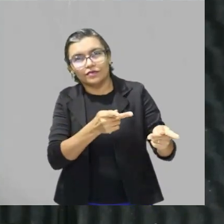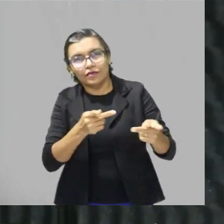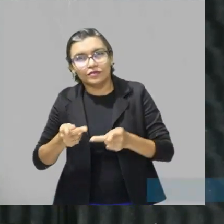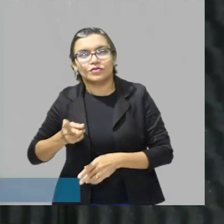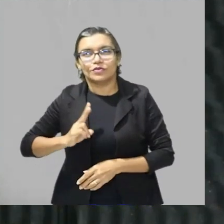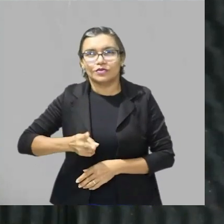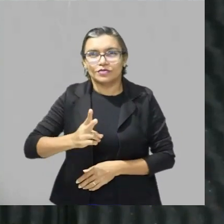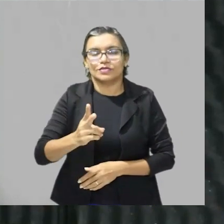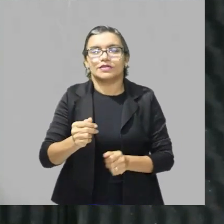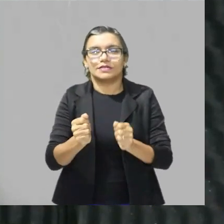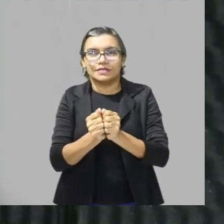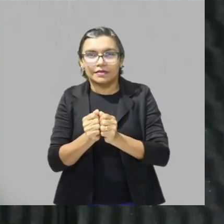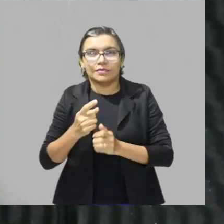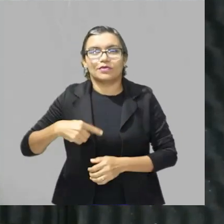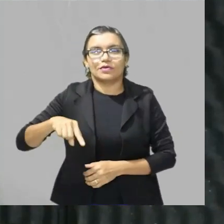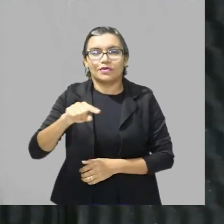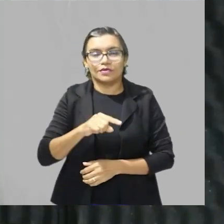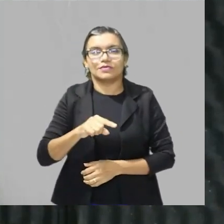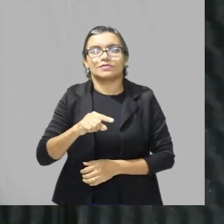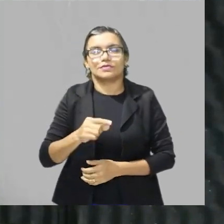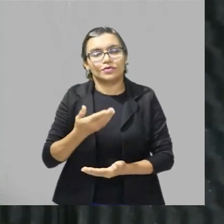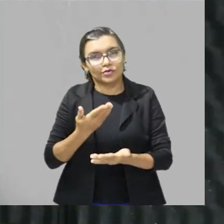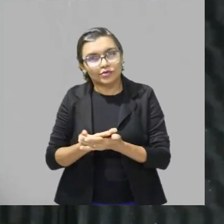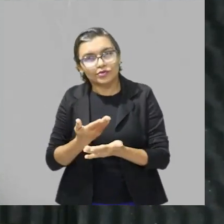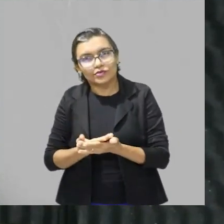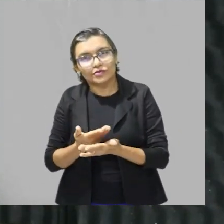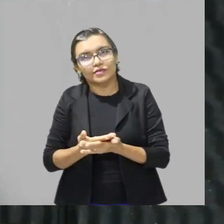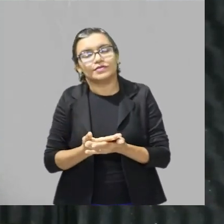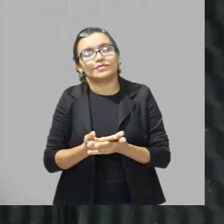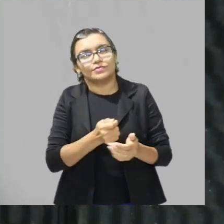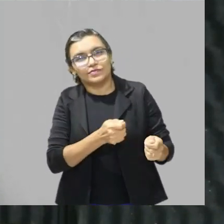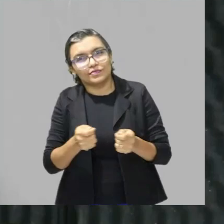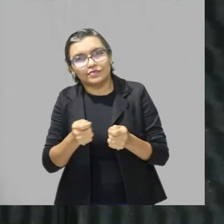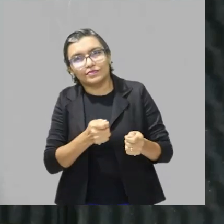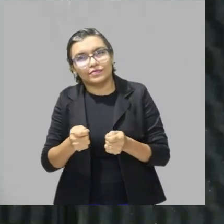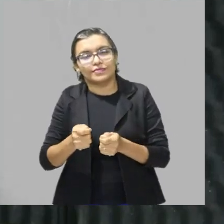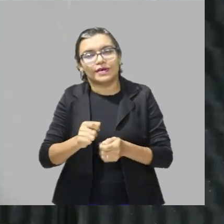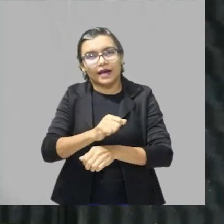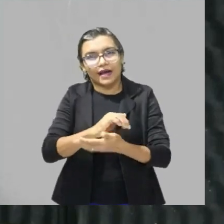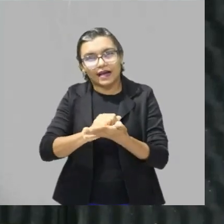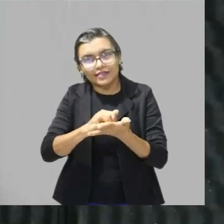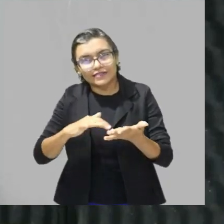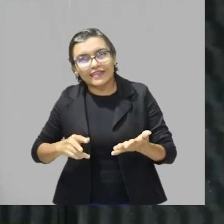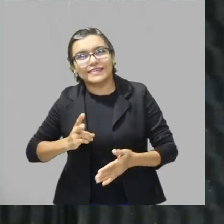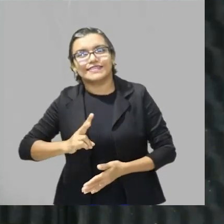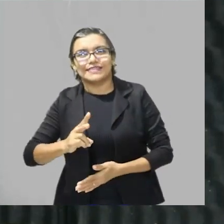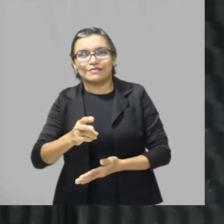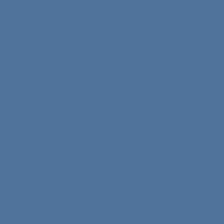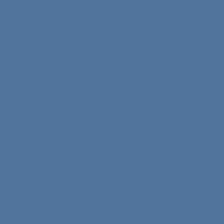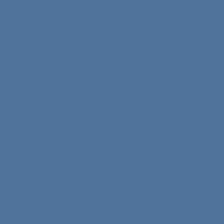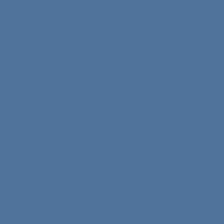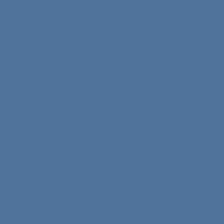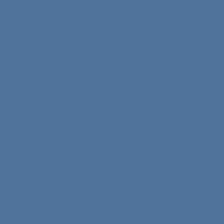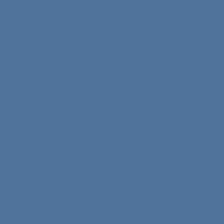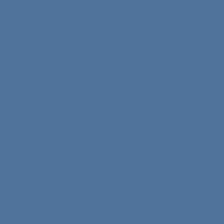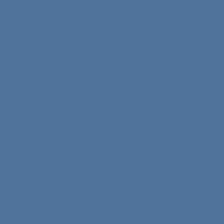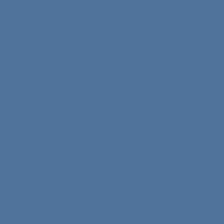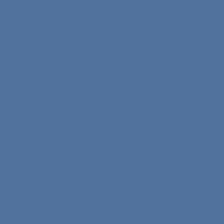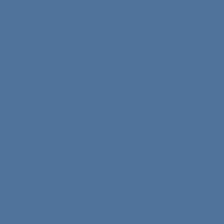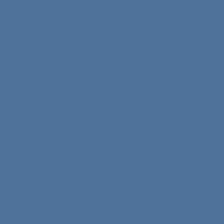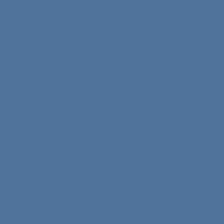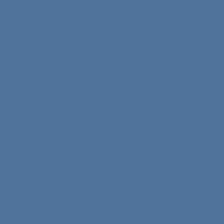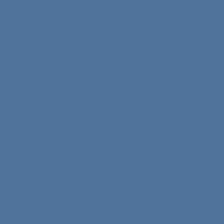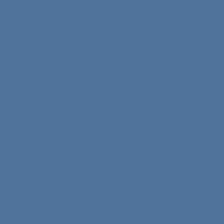a vocês continuarem conosco sempre acompanhando as nossas aulas e os nossos exercícios beijo no coração de todos vocês